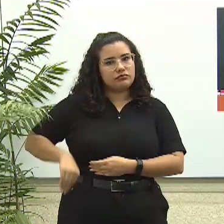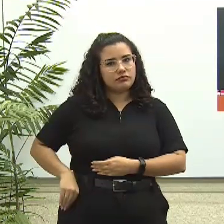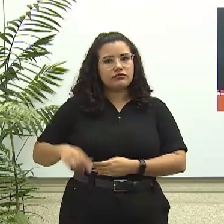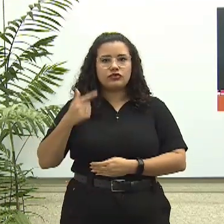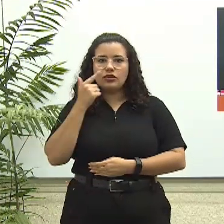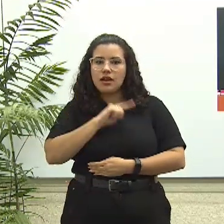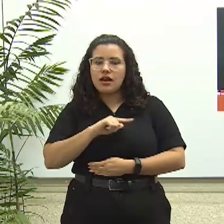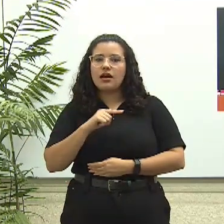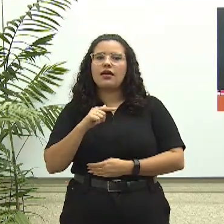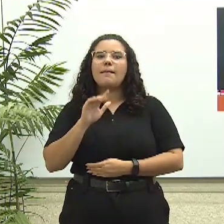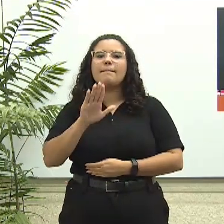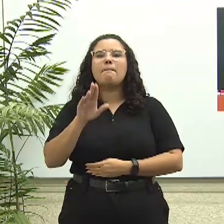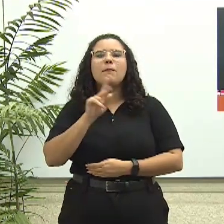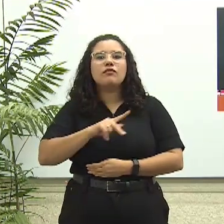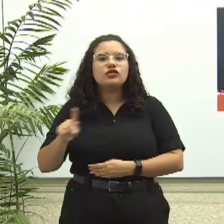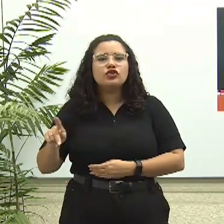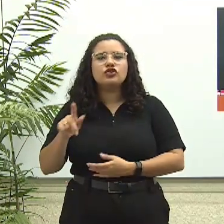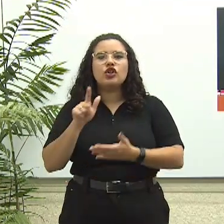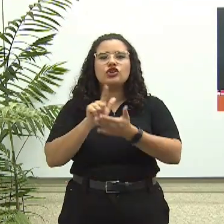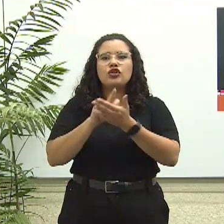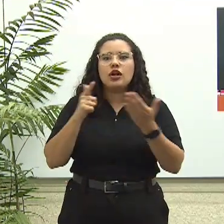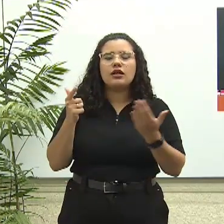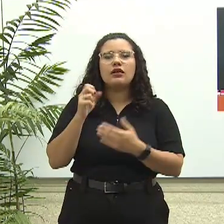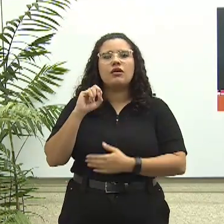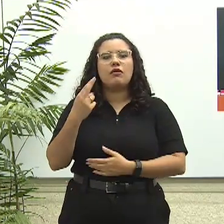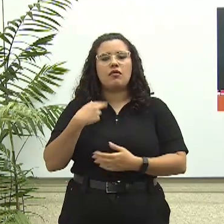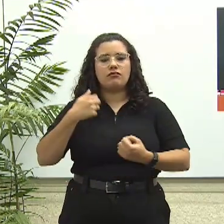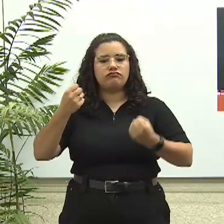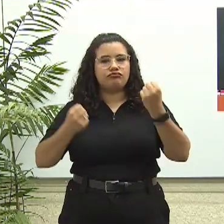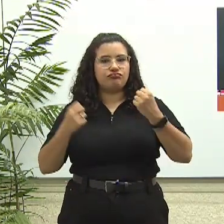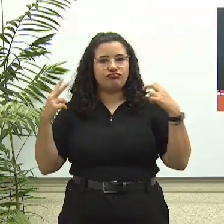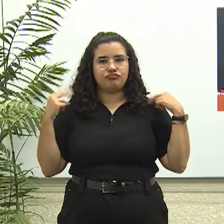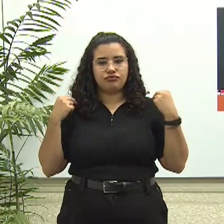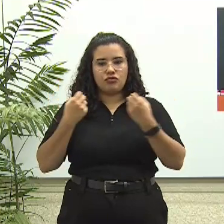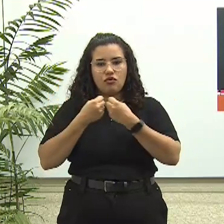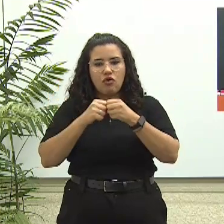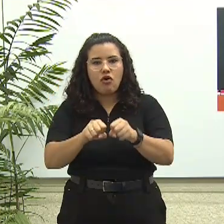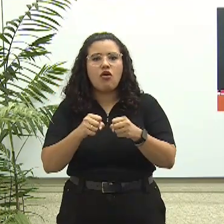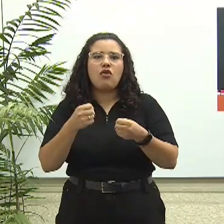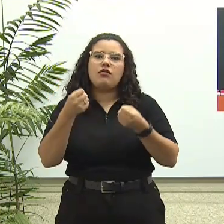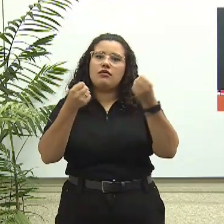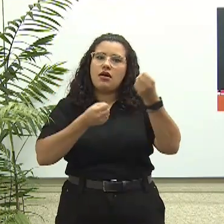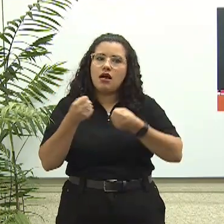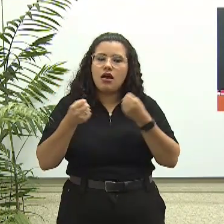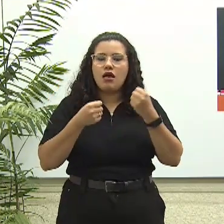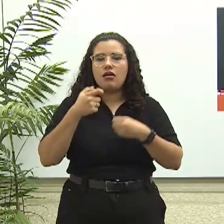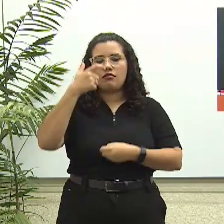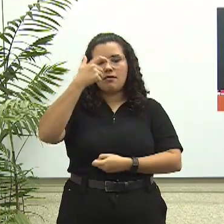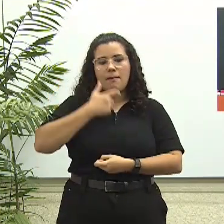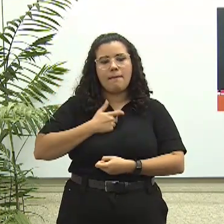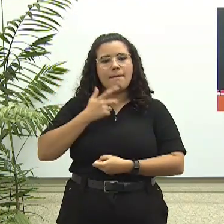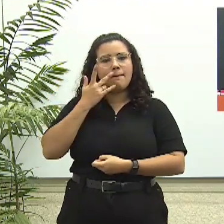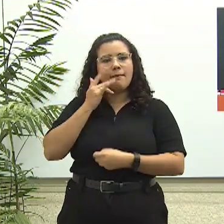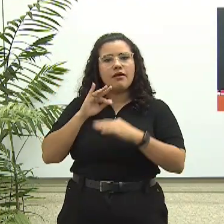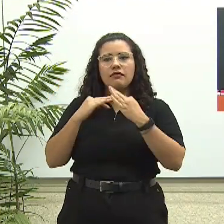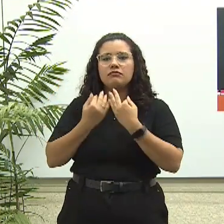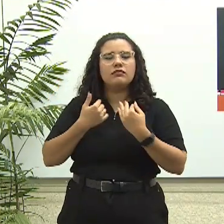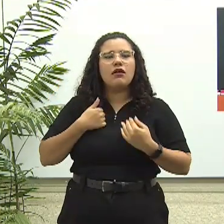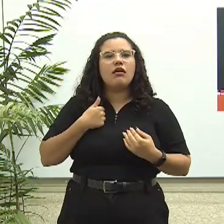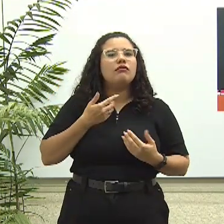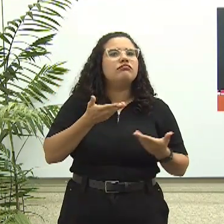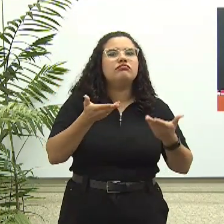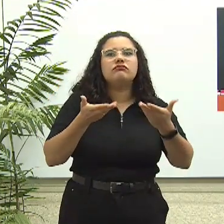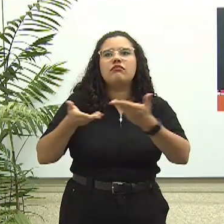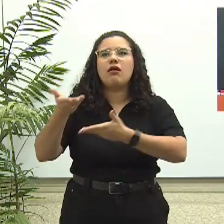o professor o repórter o motorista do ônibus do carro o pai de família esse vai ser engolido sem negociação